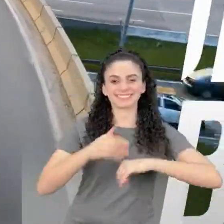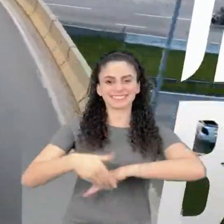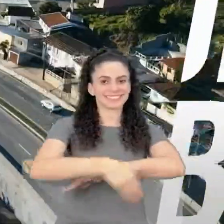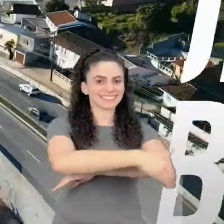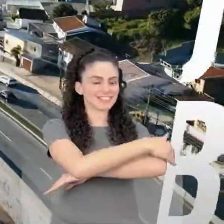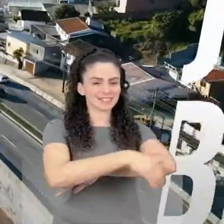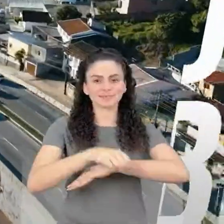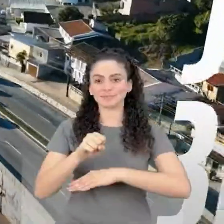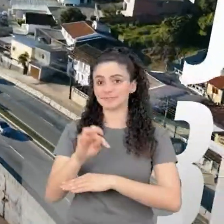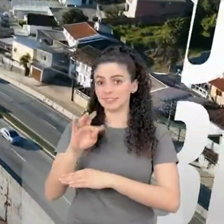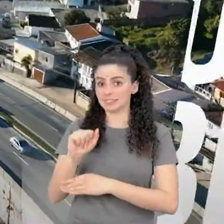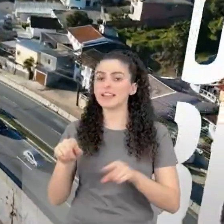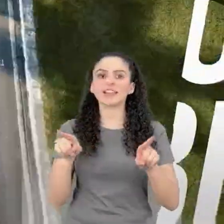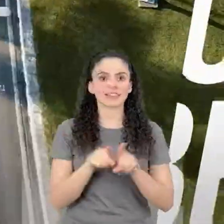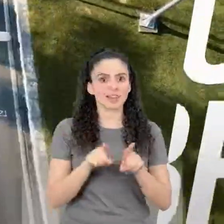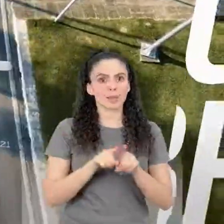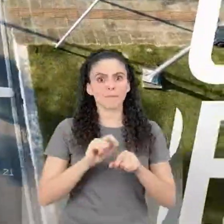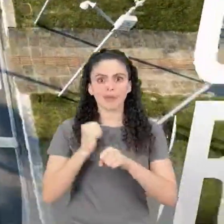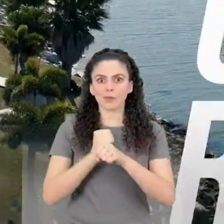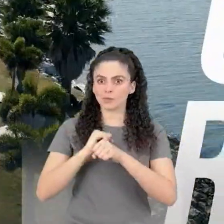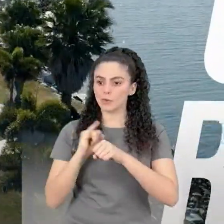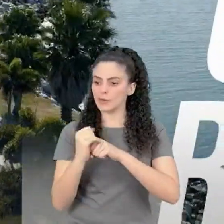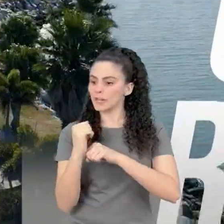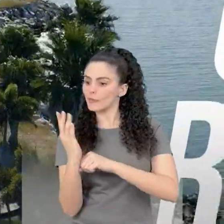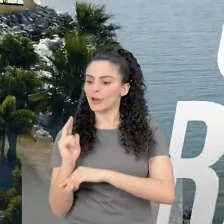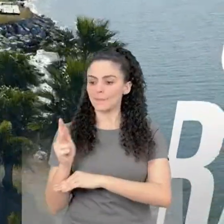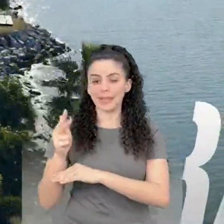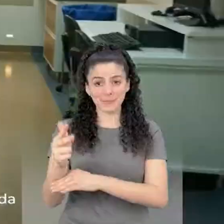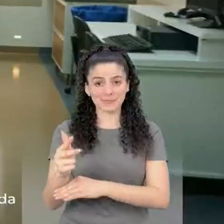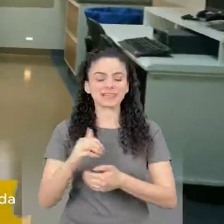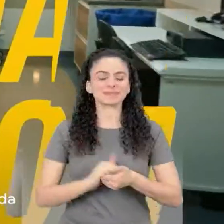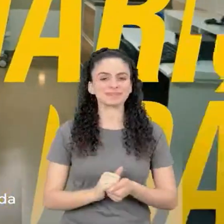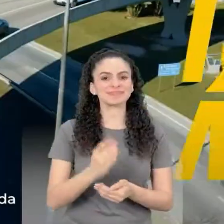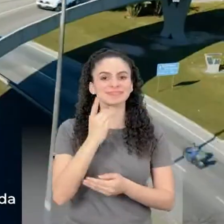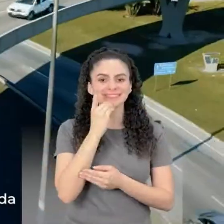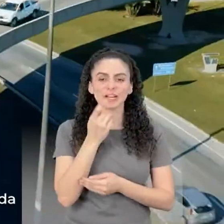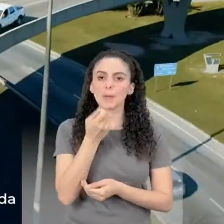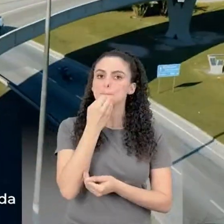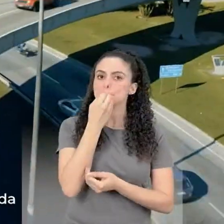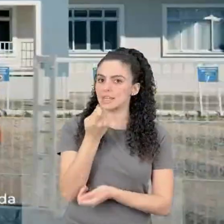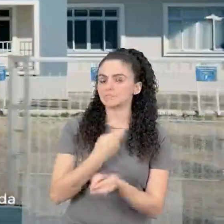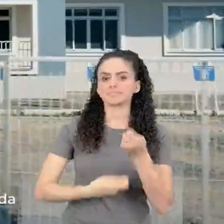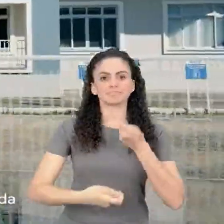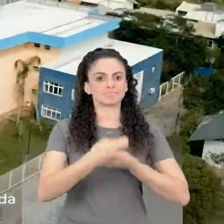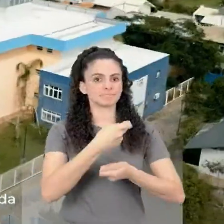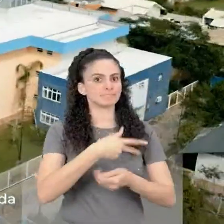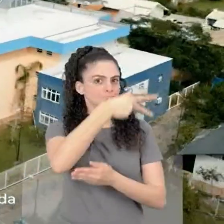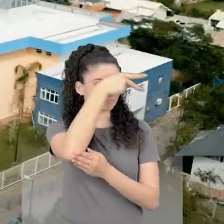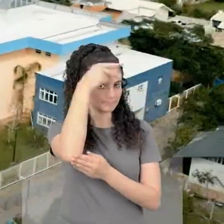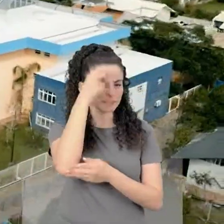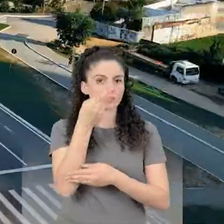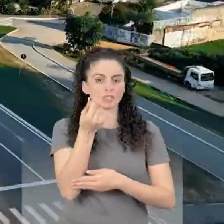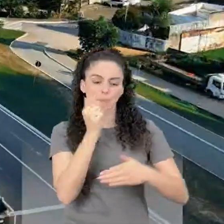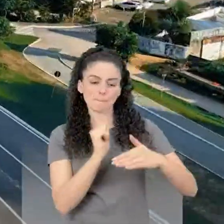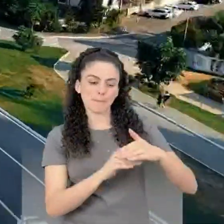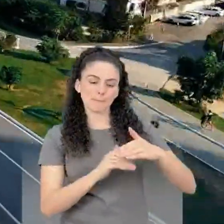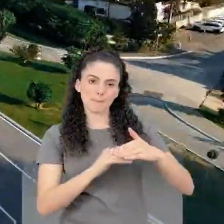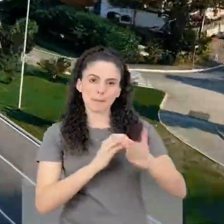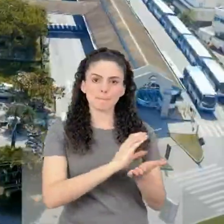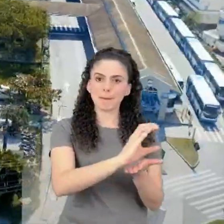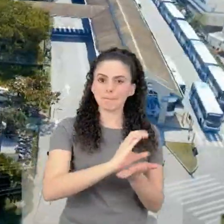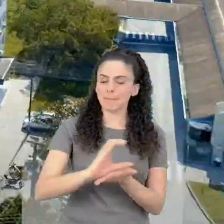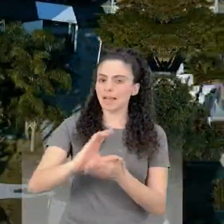Itacorubi e o do Trevo da Seta. E ainda fez a Beira-Mar Continental. Com o Dário, a prefeitura era bem administrada. E tinha dinheiro